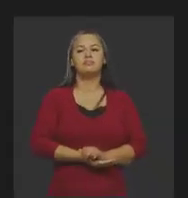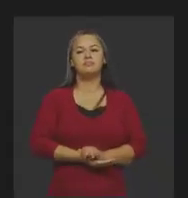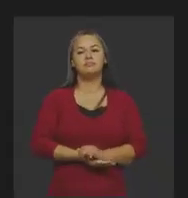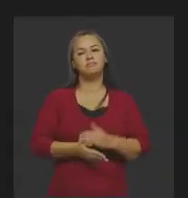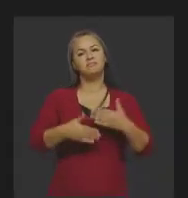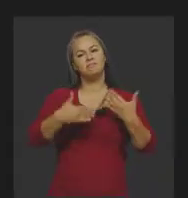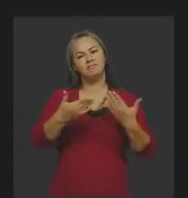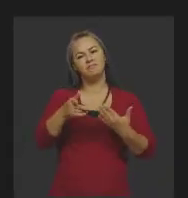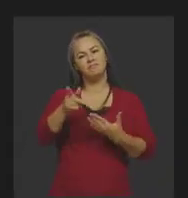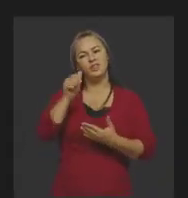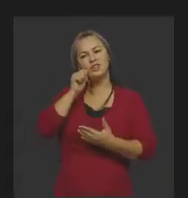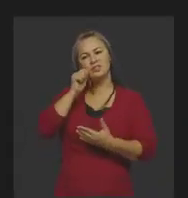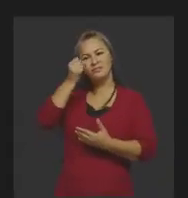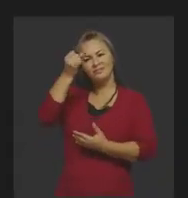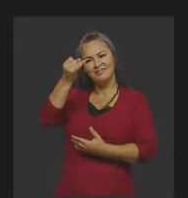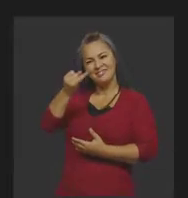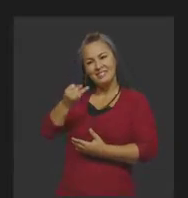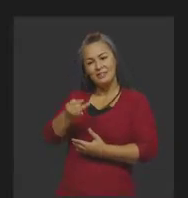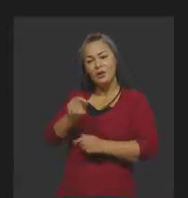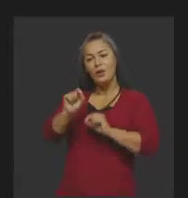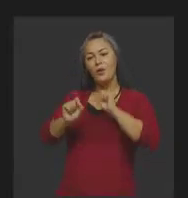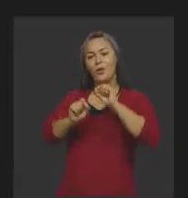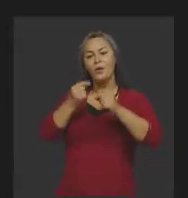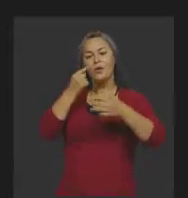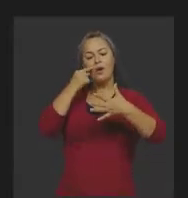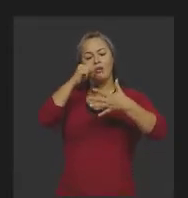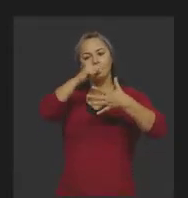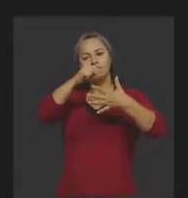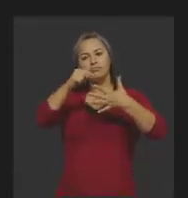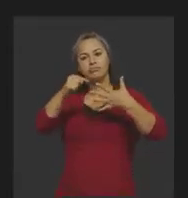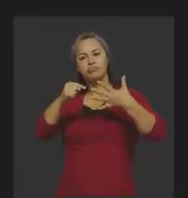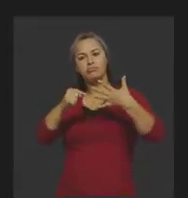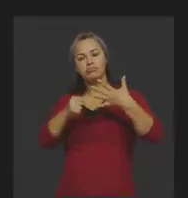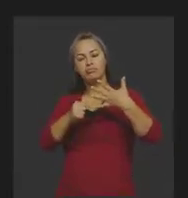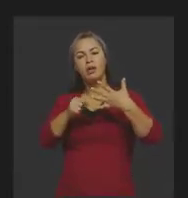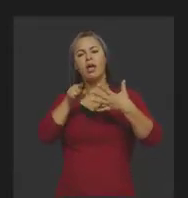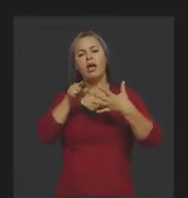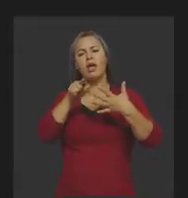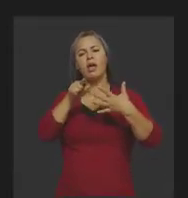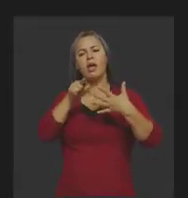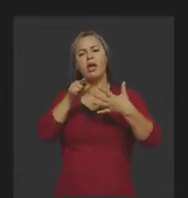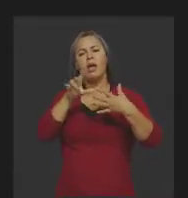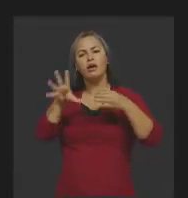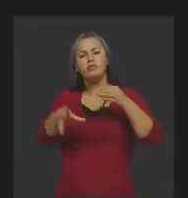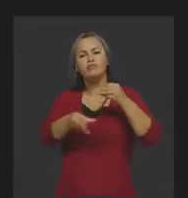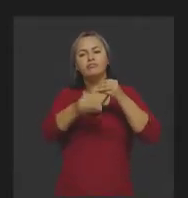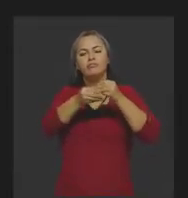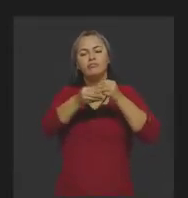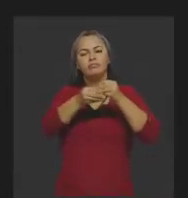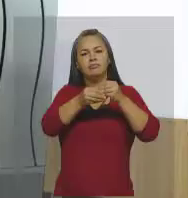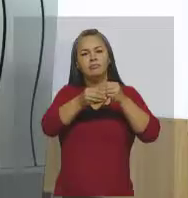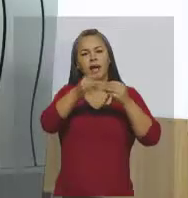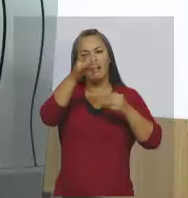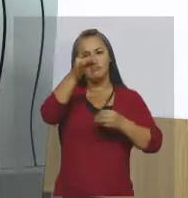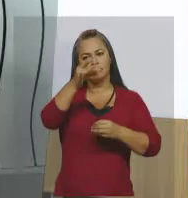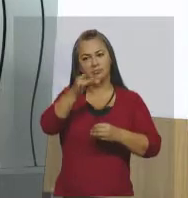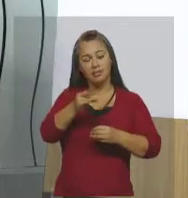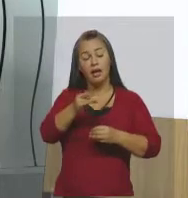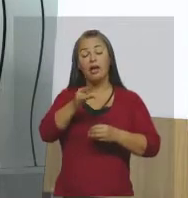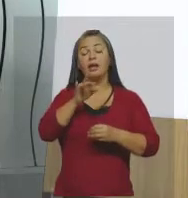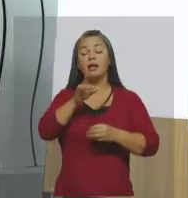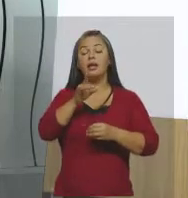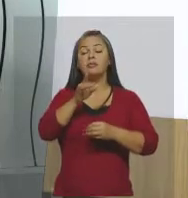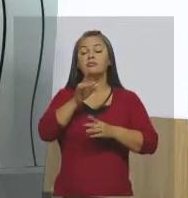Bom, a Bruna já citou aí os assuntos que nós vamos tratar hoje. Eu vou apenas falar um pouquinho de cada um rapidamente aqui, lembrando algumas